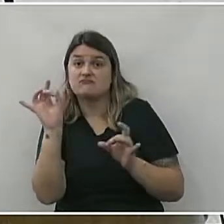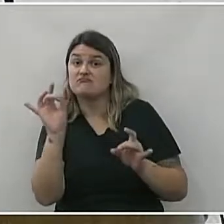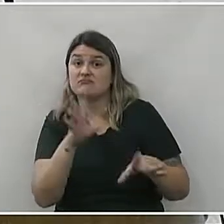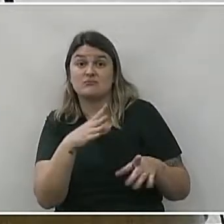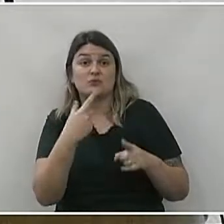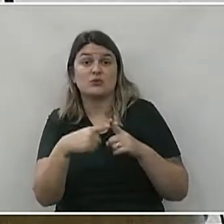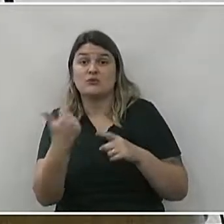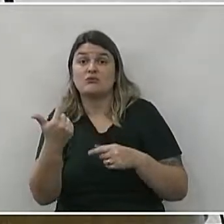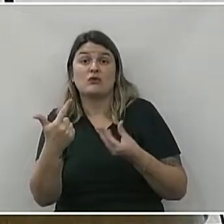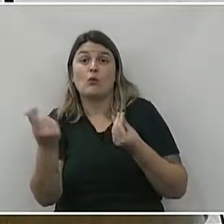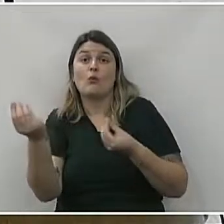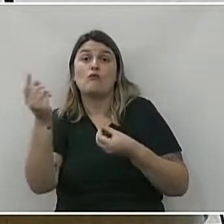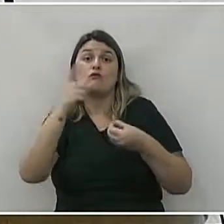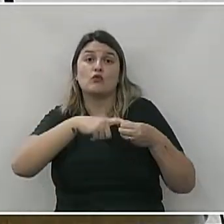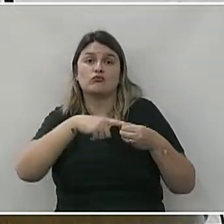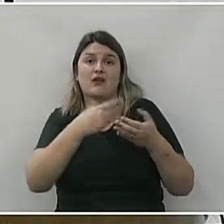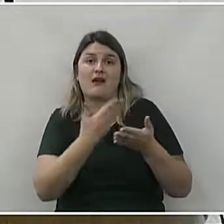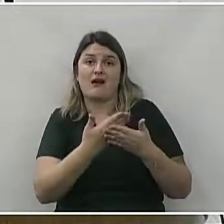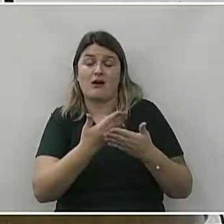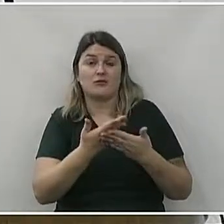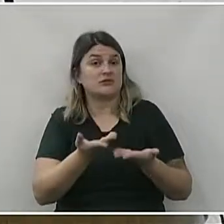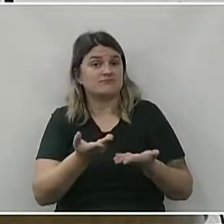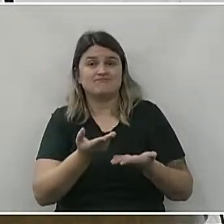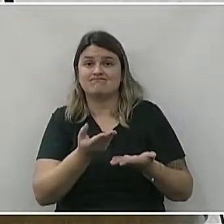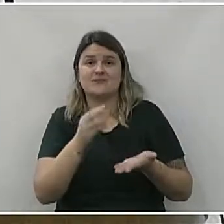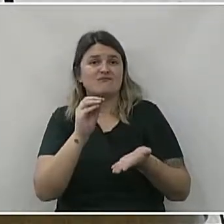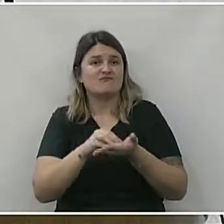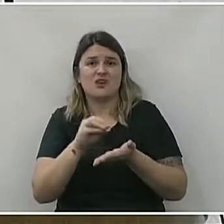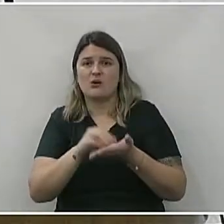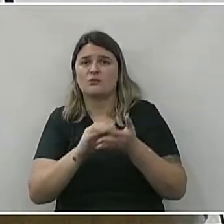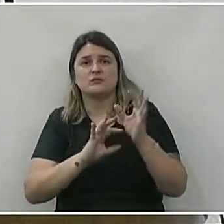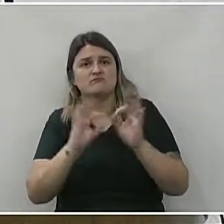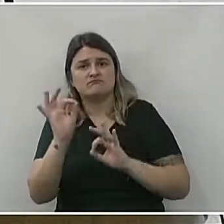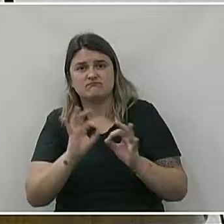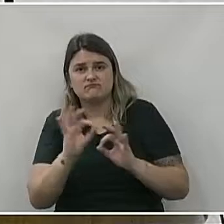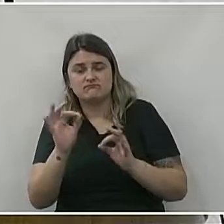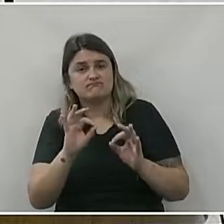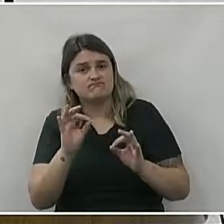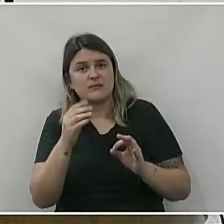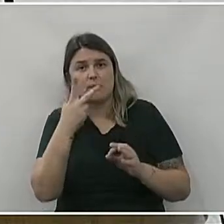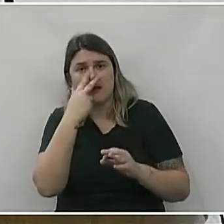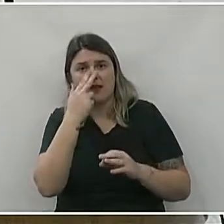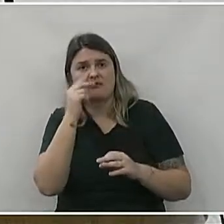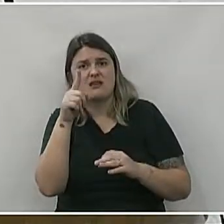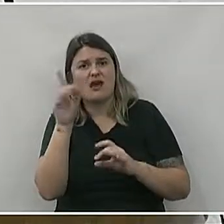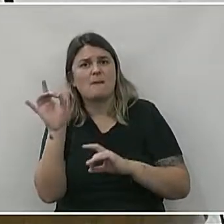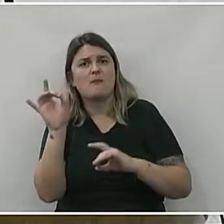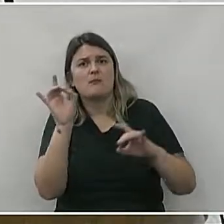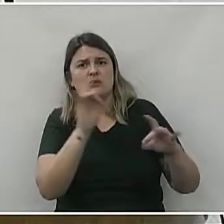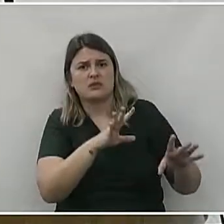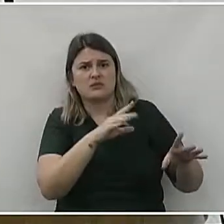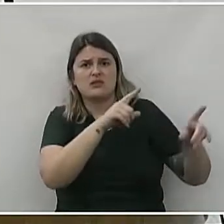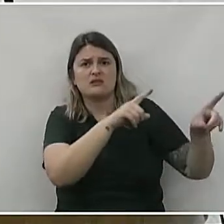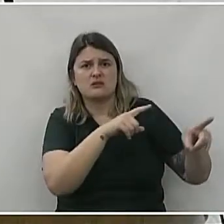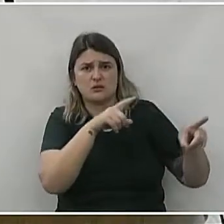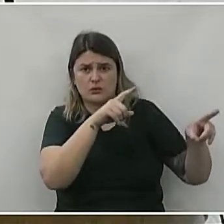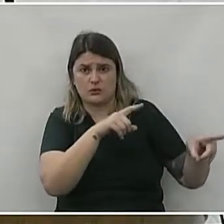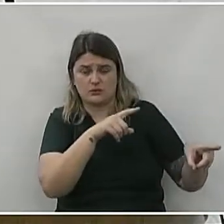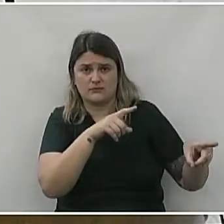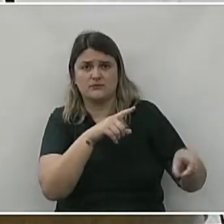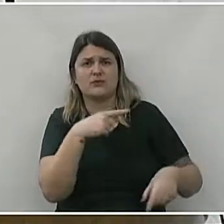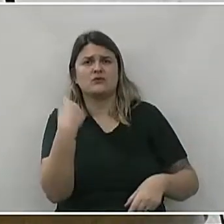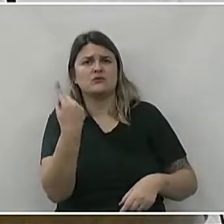para suas casas. Então, a gente vê uma completa falta de organização, a gente vê um abandono com o interior da cidade. O que a